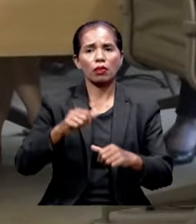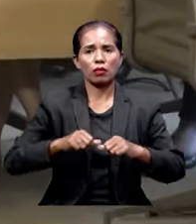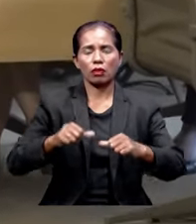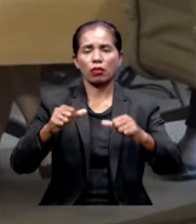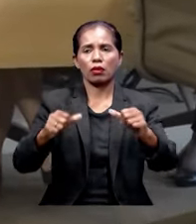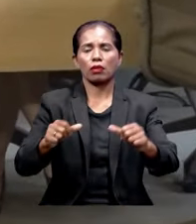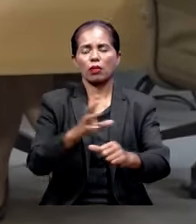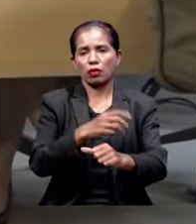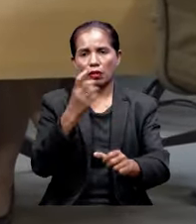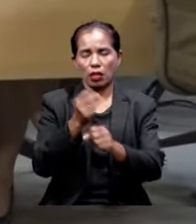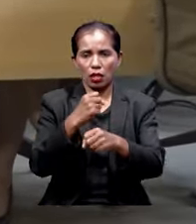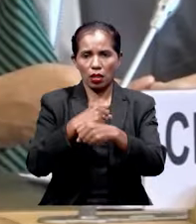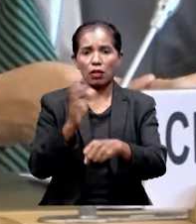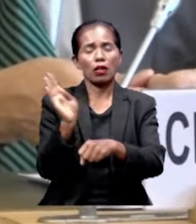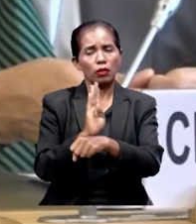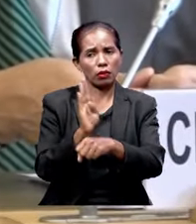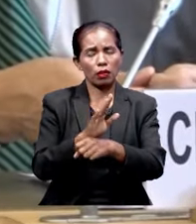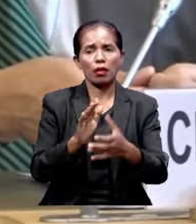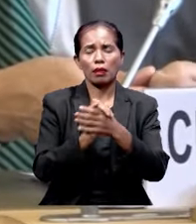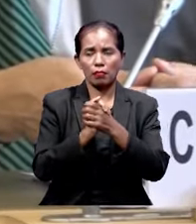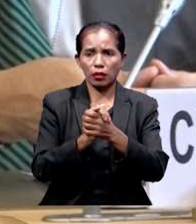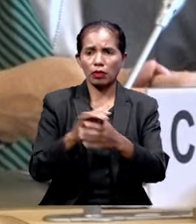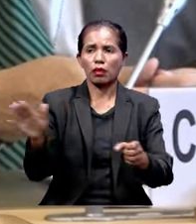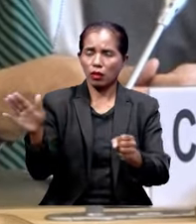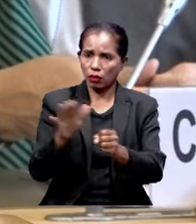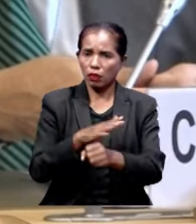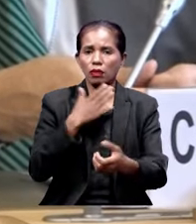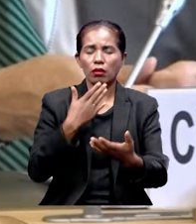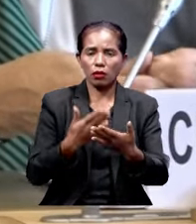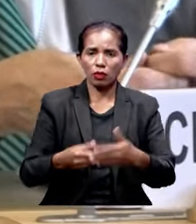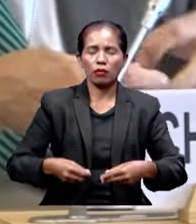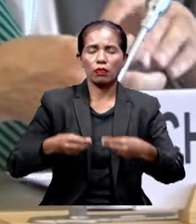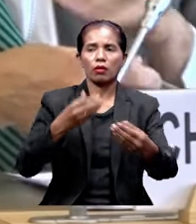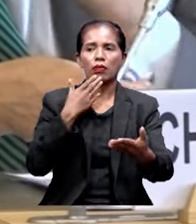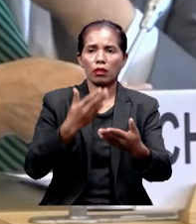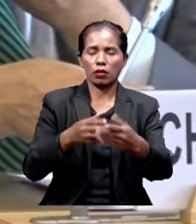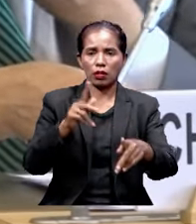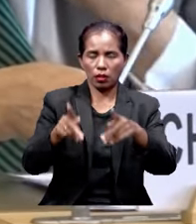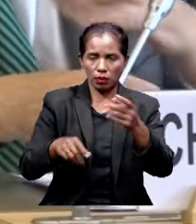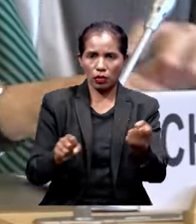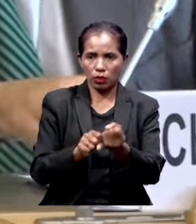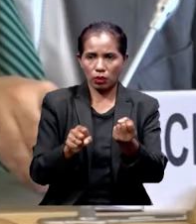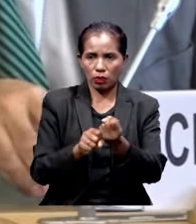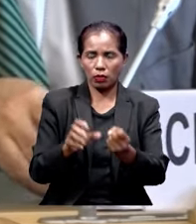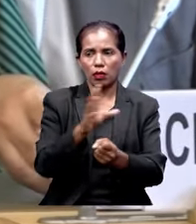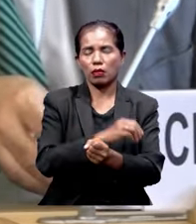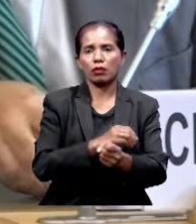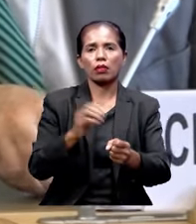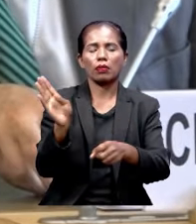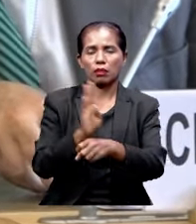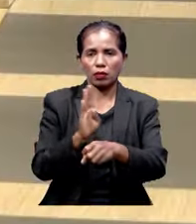empenha ho de construir economia nebe metendo sustentável, ho de beneficia povo nebe se contribui ba comércio regional